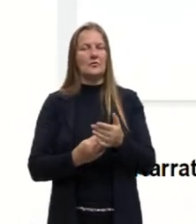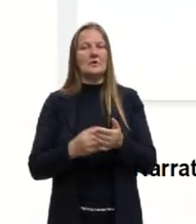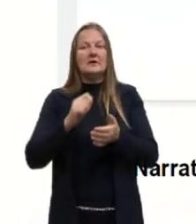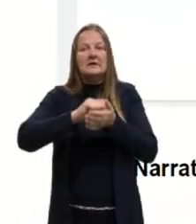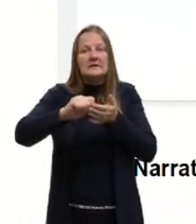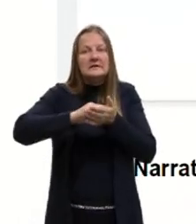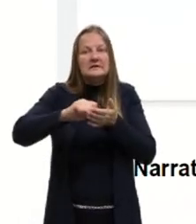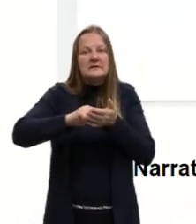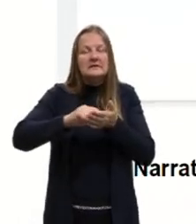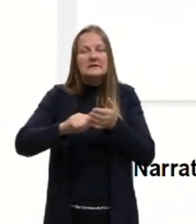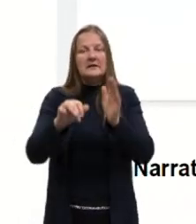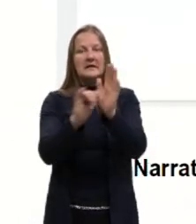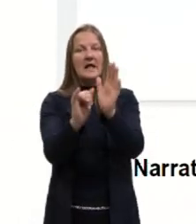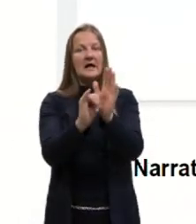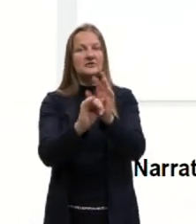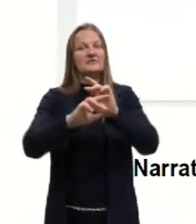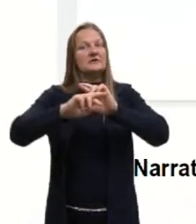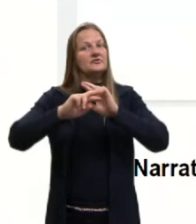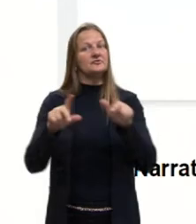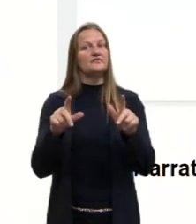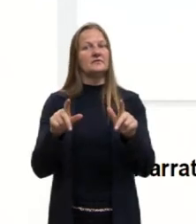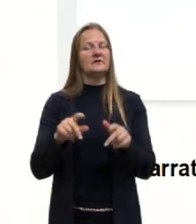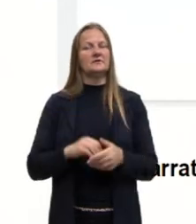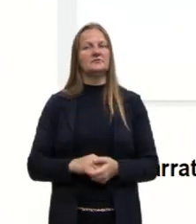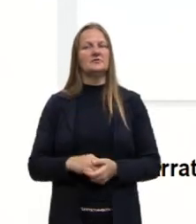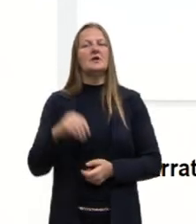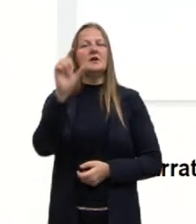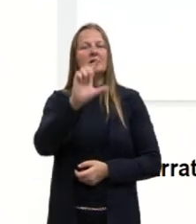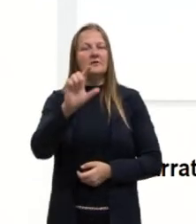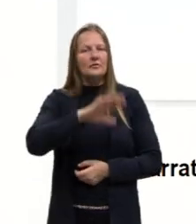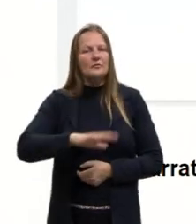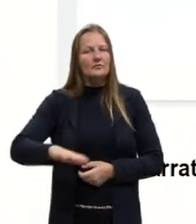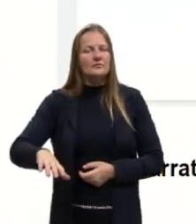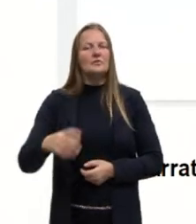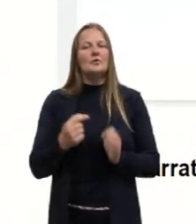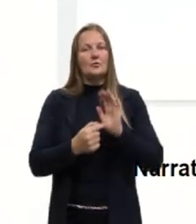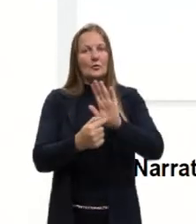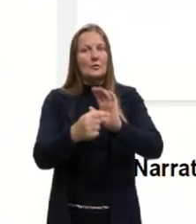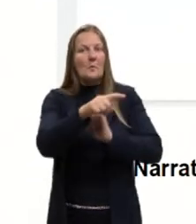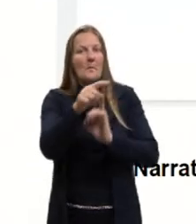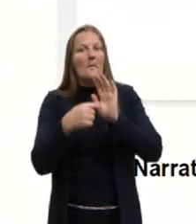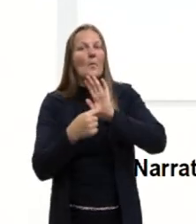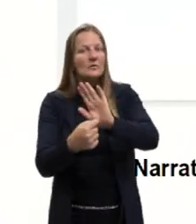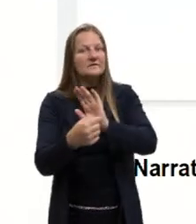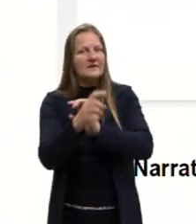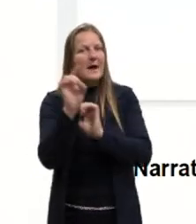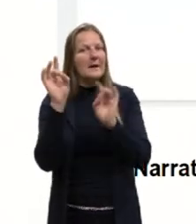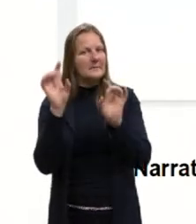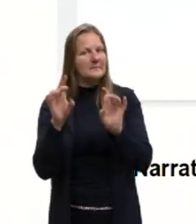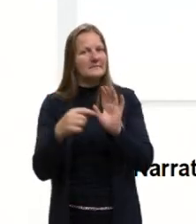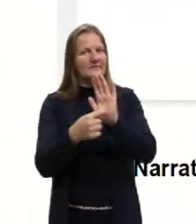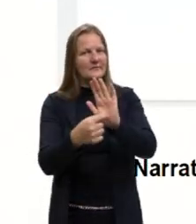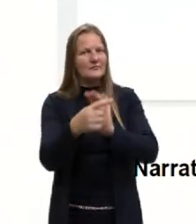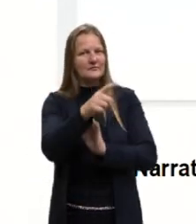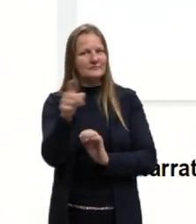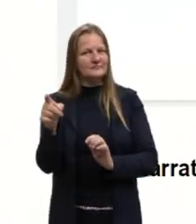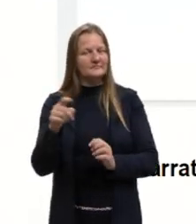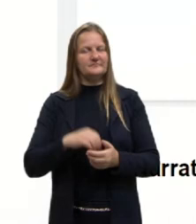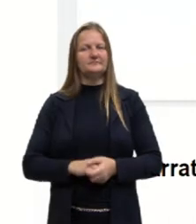escrito né dentro dessa narrativa que vem da Literatura Infantil eu trouxe essa narrativa específica porque